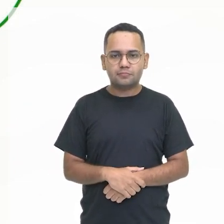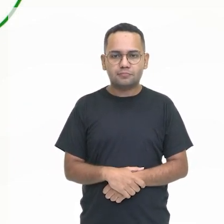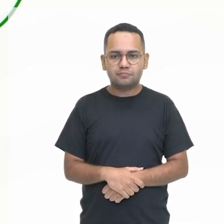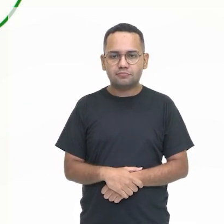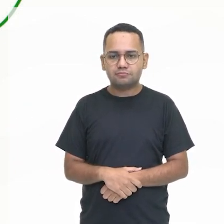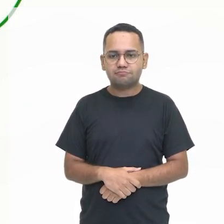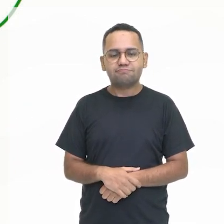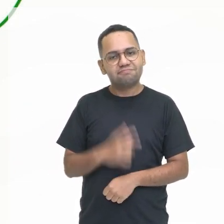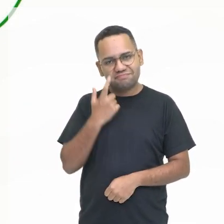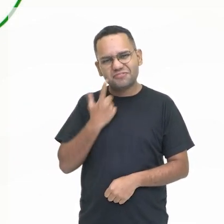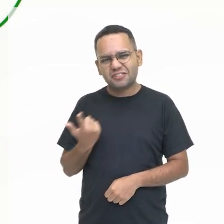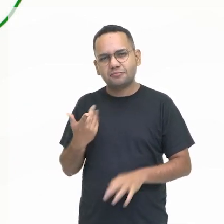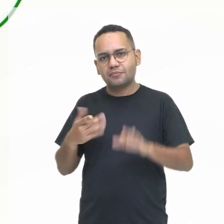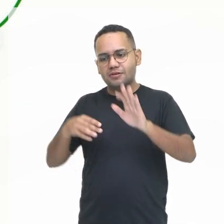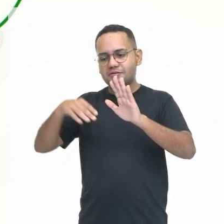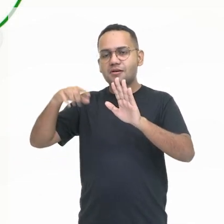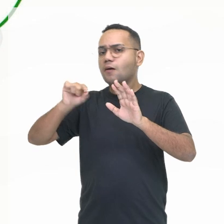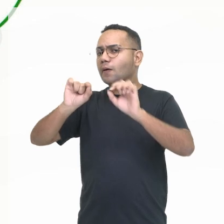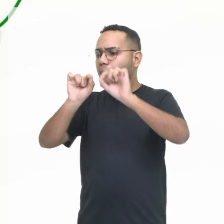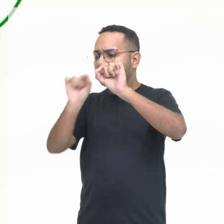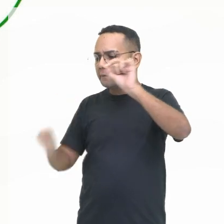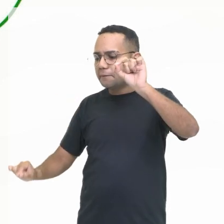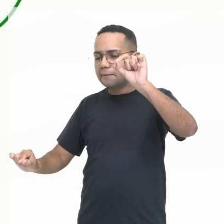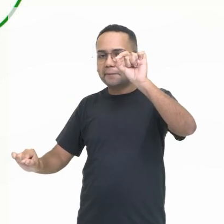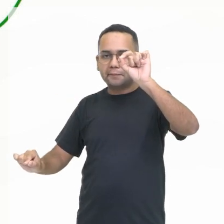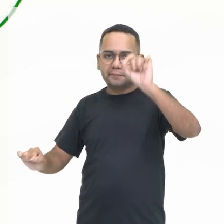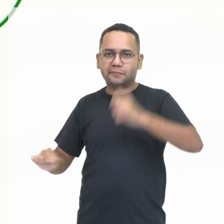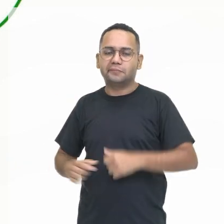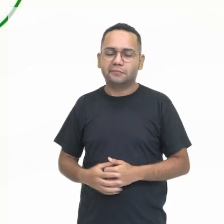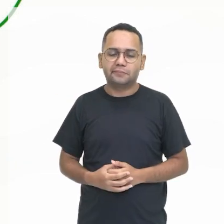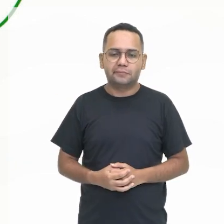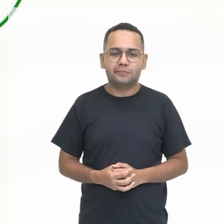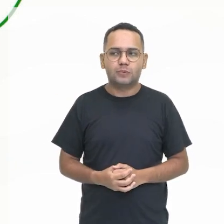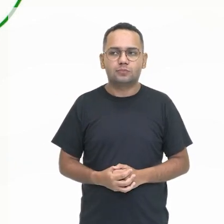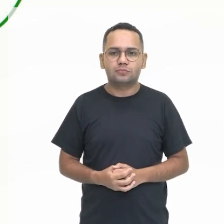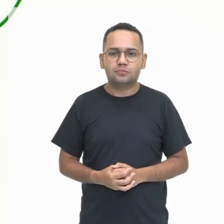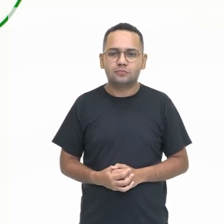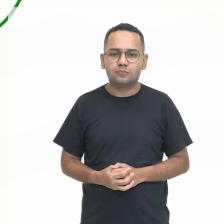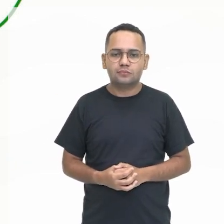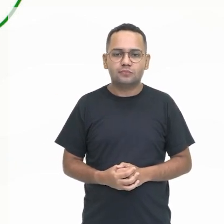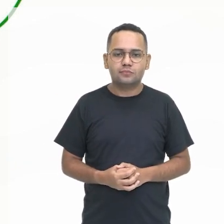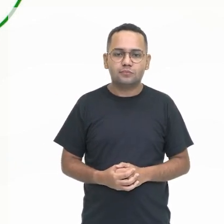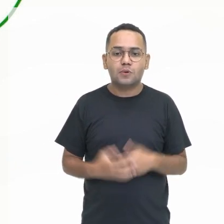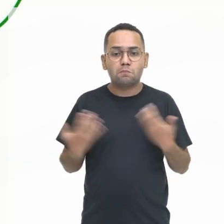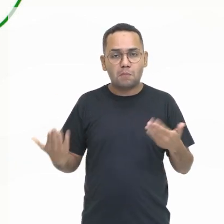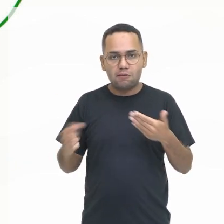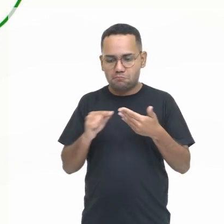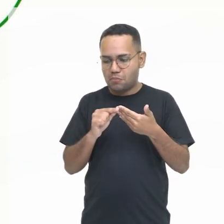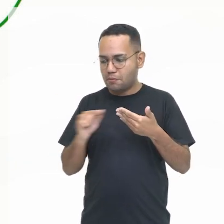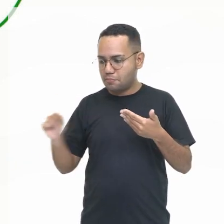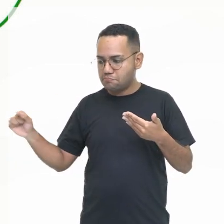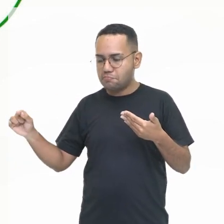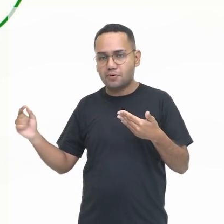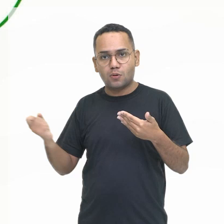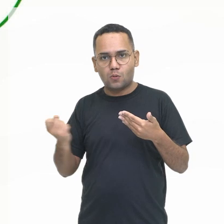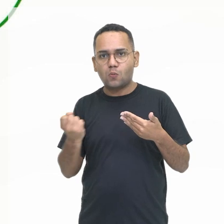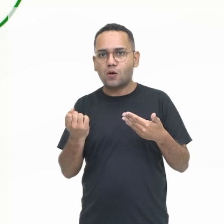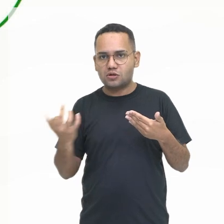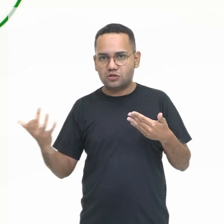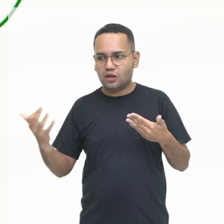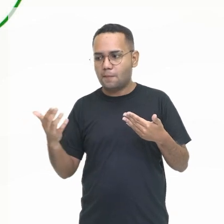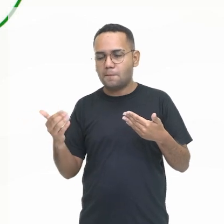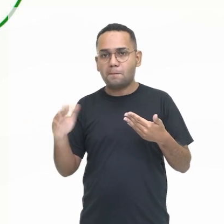função ela é decrescente, tá legal? Por quê? À medida que aumenta o valor do x, ó, aqui no